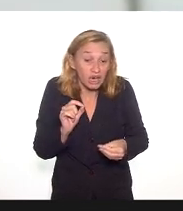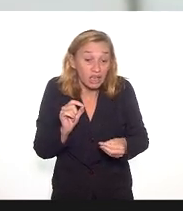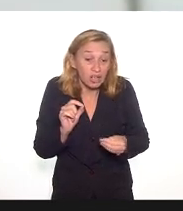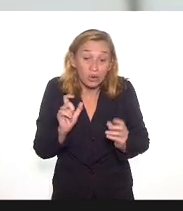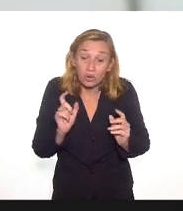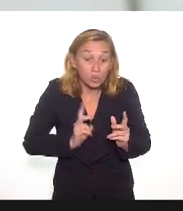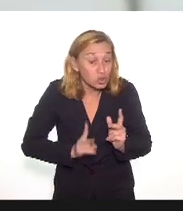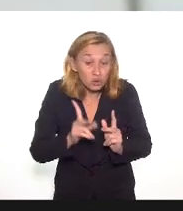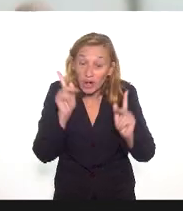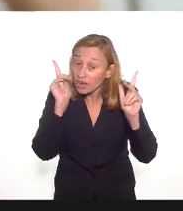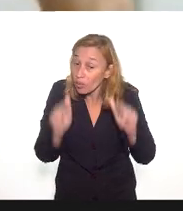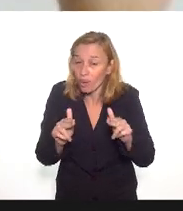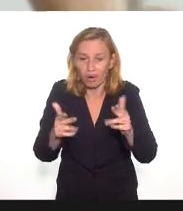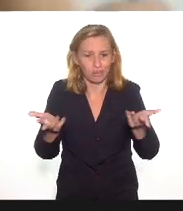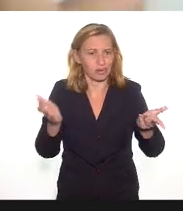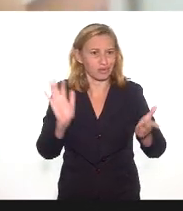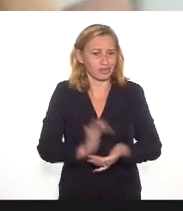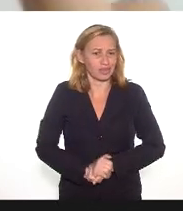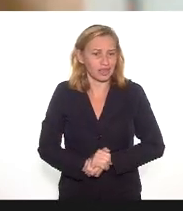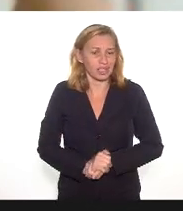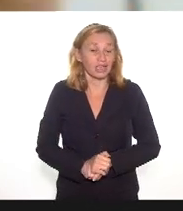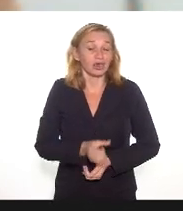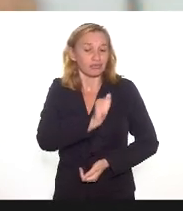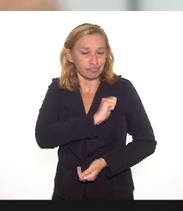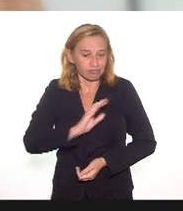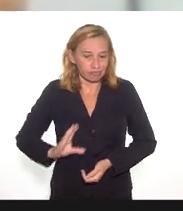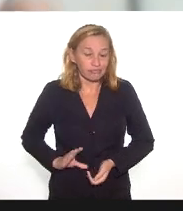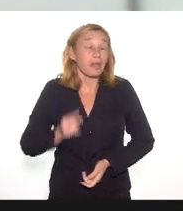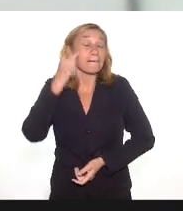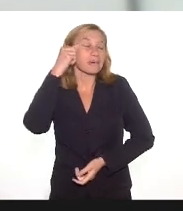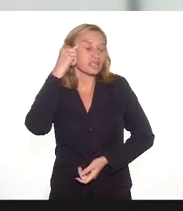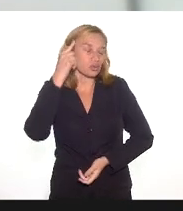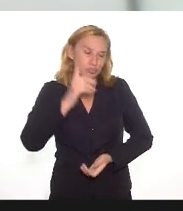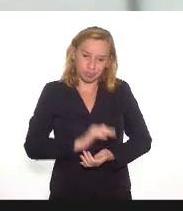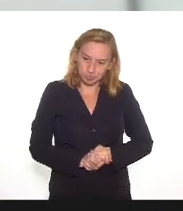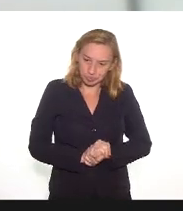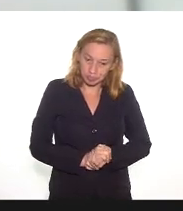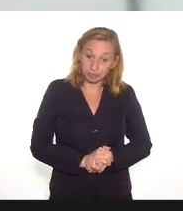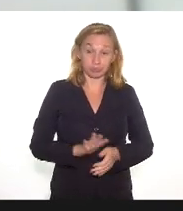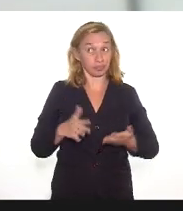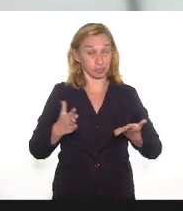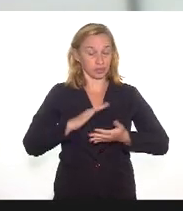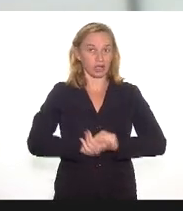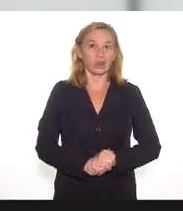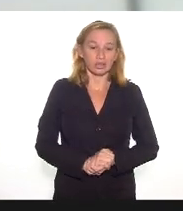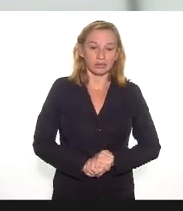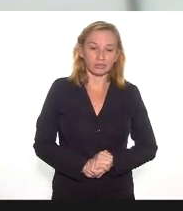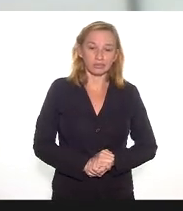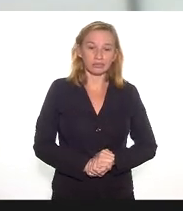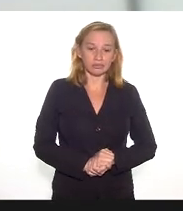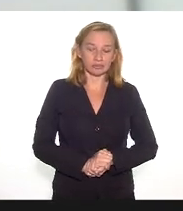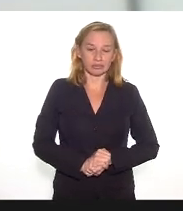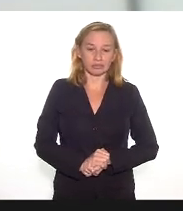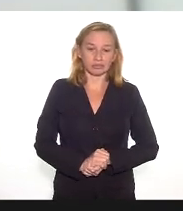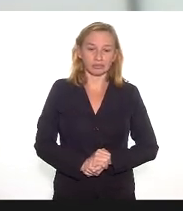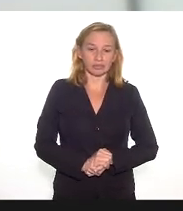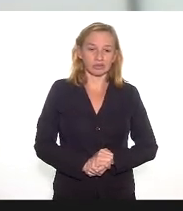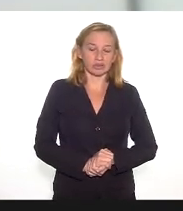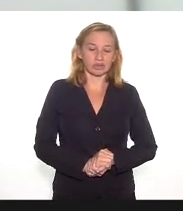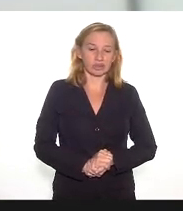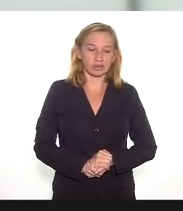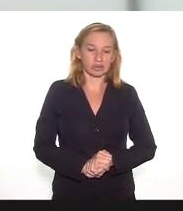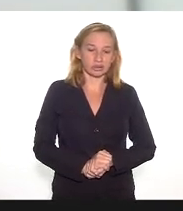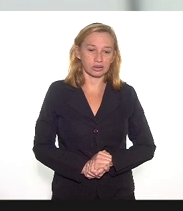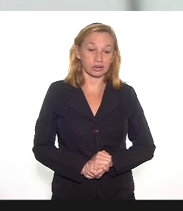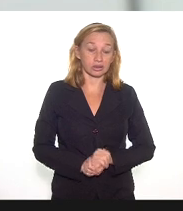condicionante. Então, o que é que o deputado André Siciliano pensou? Olha, a previsão de ROIT-PE para